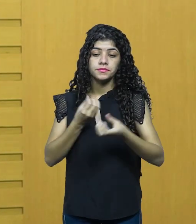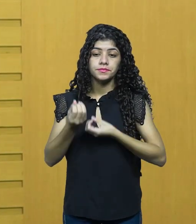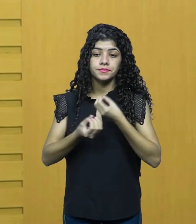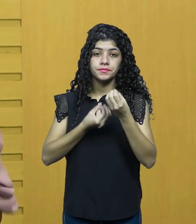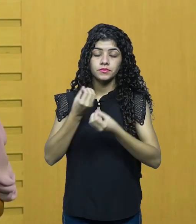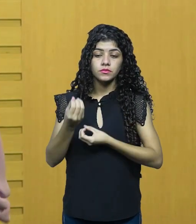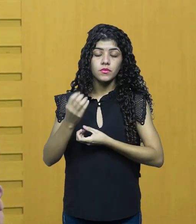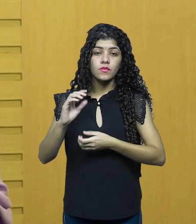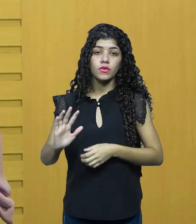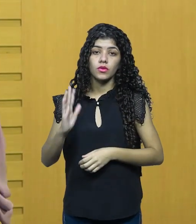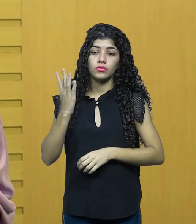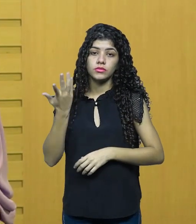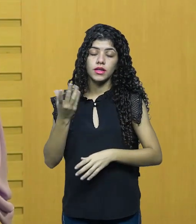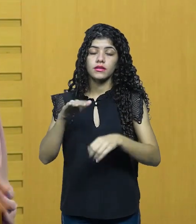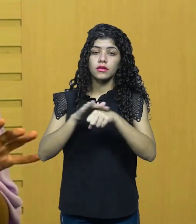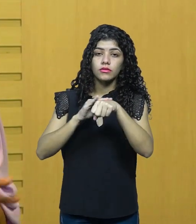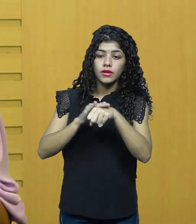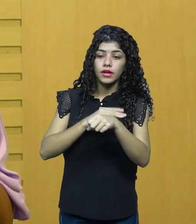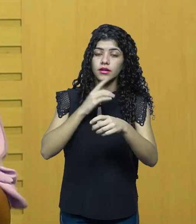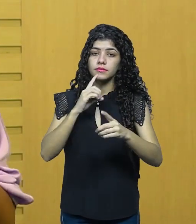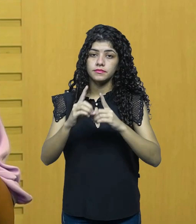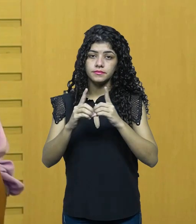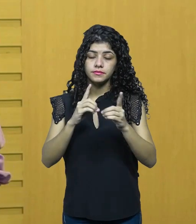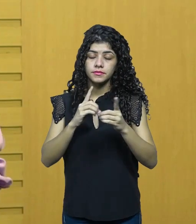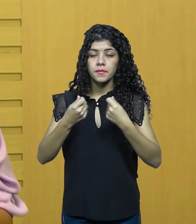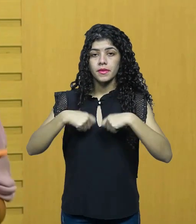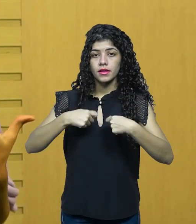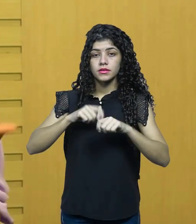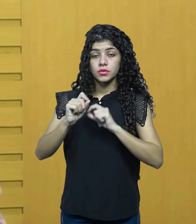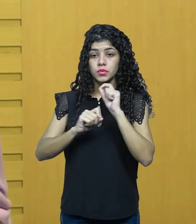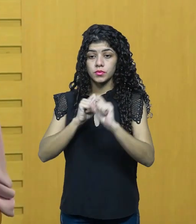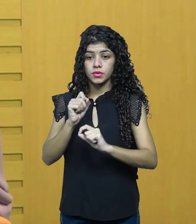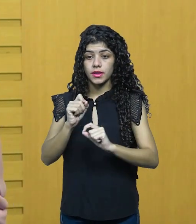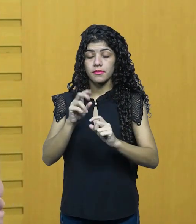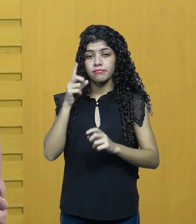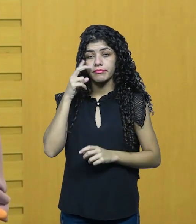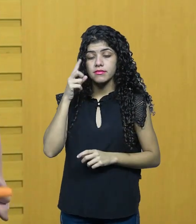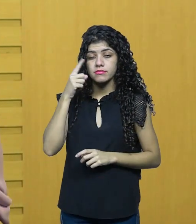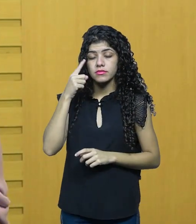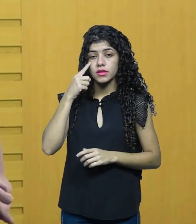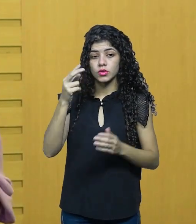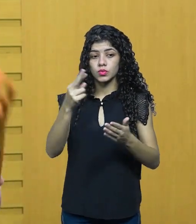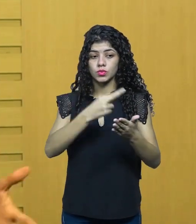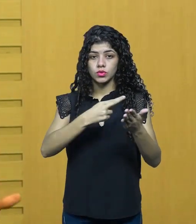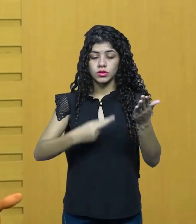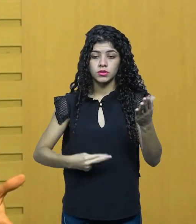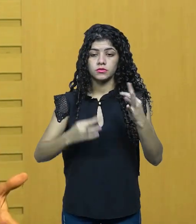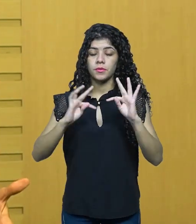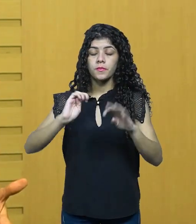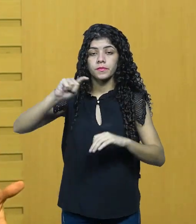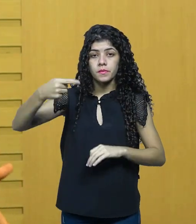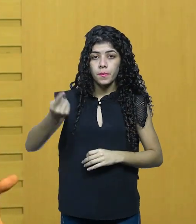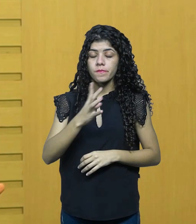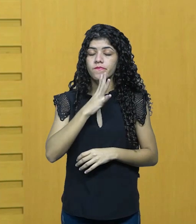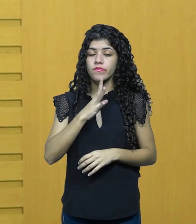como a ação e os diálogos precisam ser escritos pensando no roteiro técnico. Então, depois